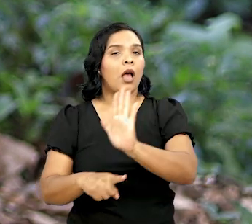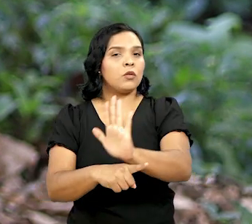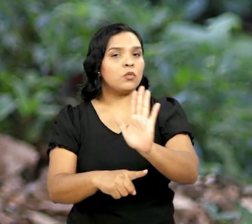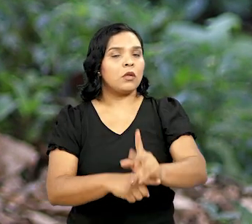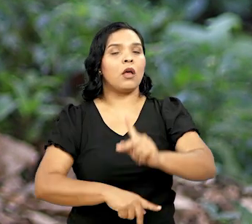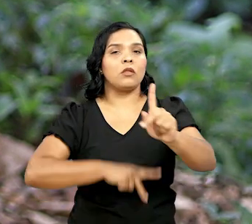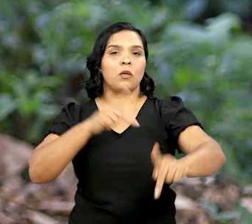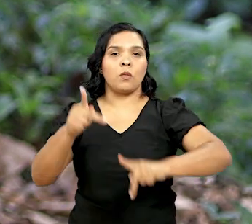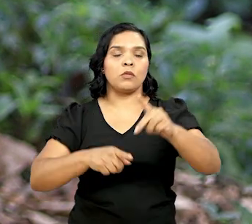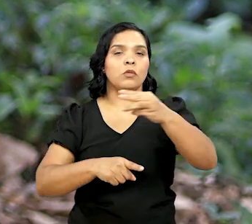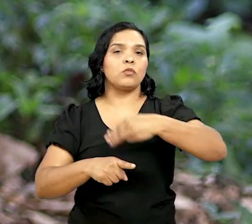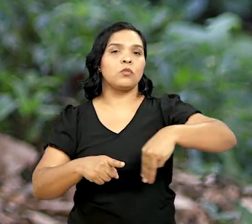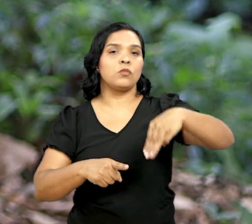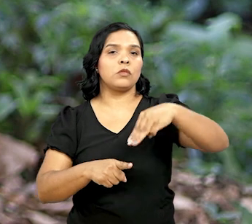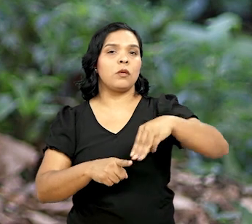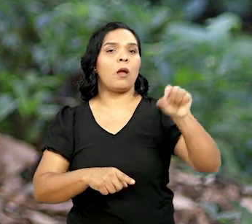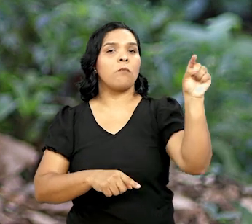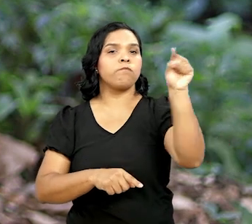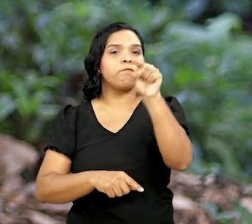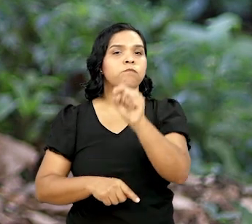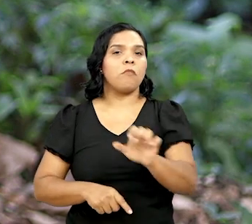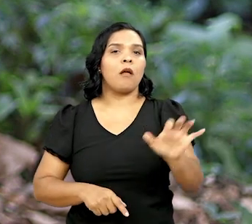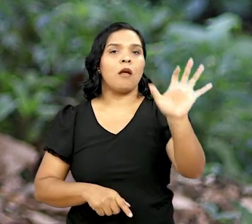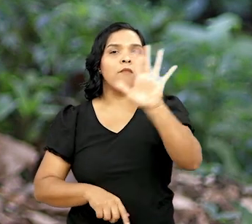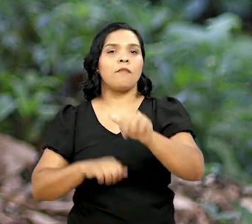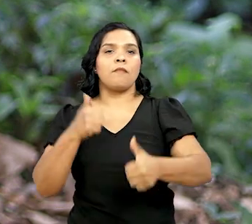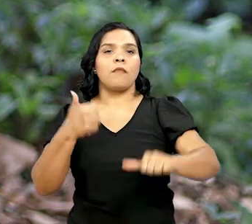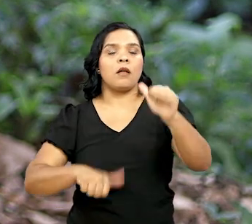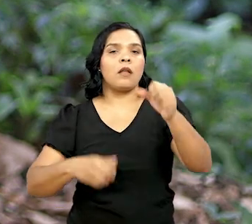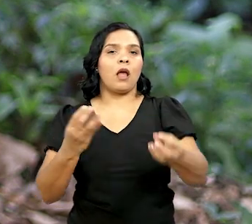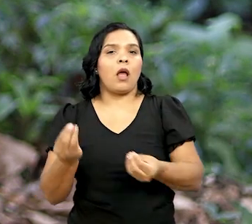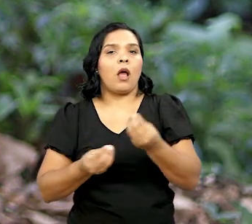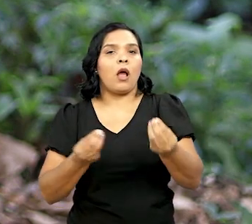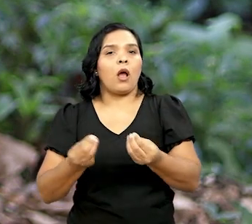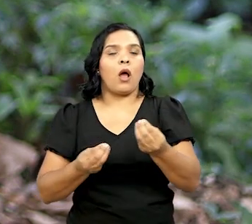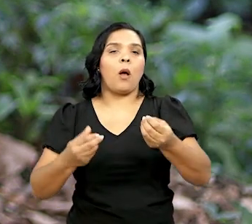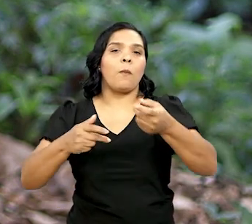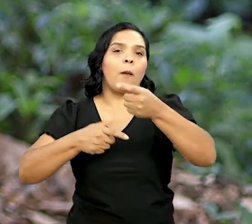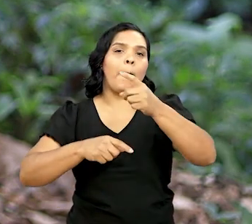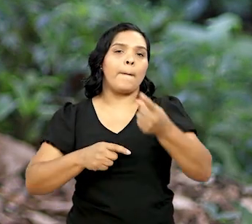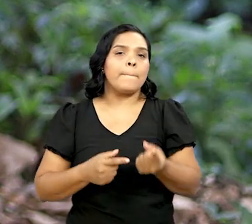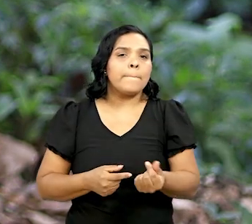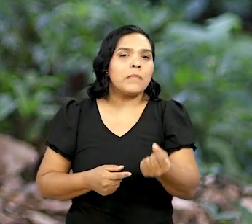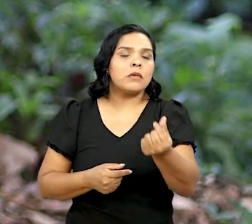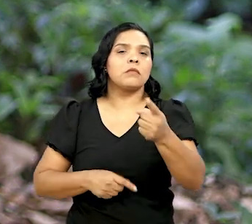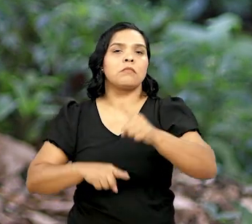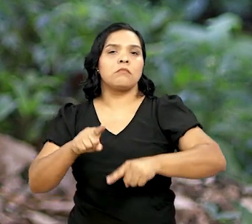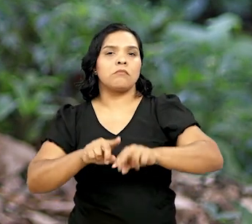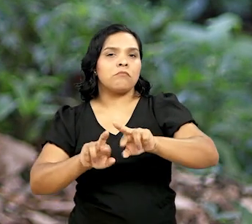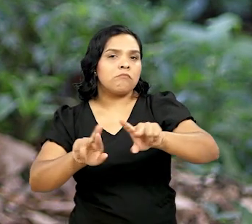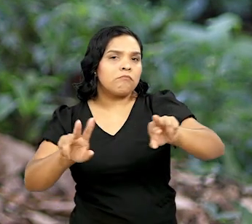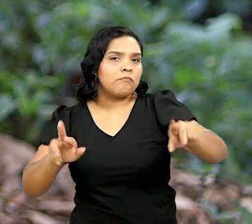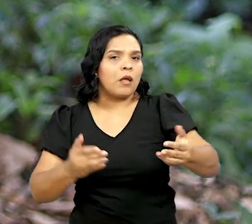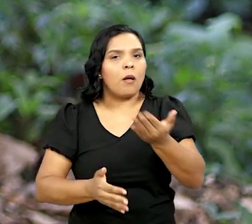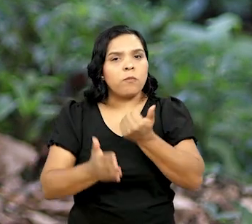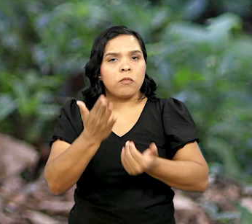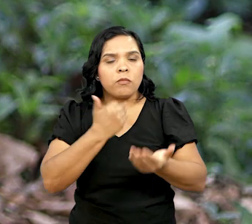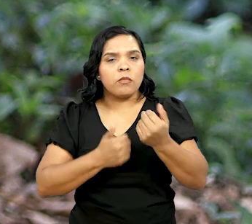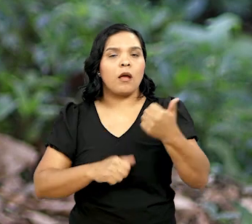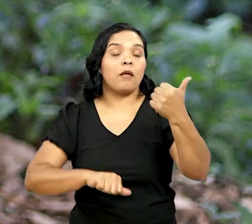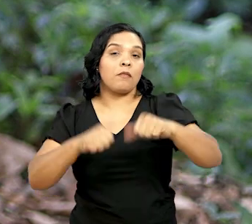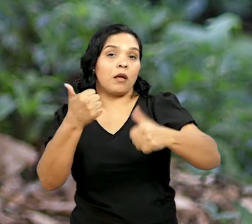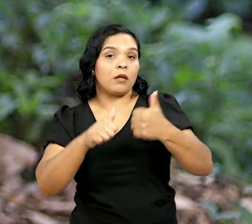toda a população do município e região ao avaliar como os preços dos produtos impactam nos salários e na renda dos